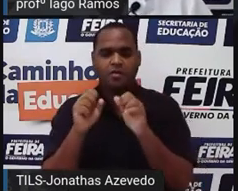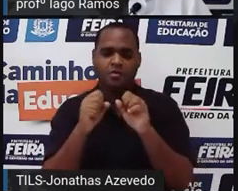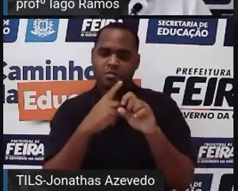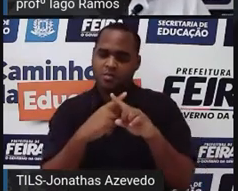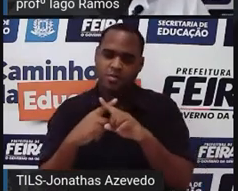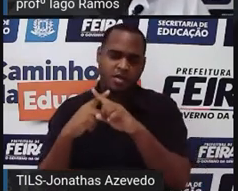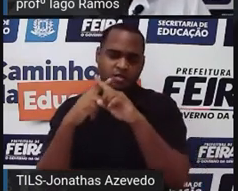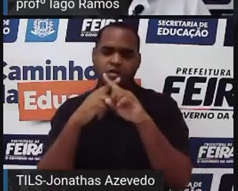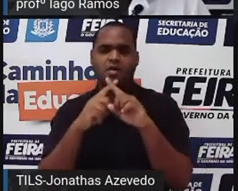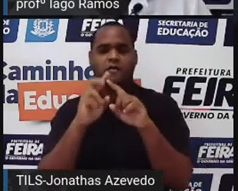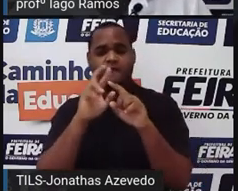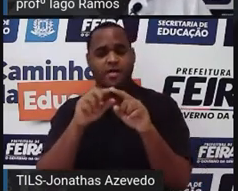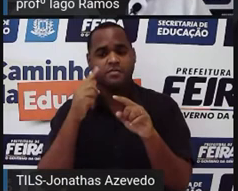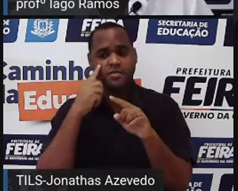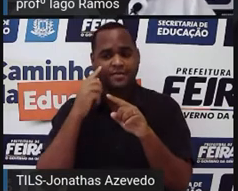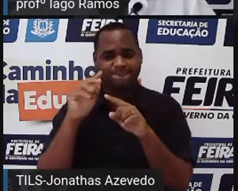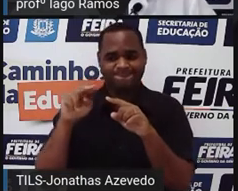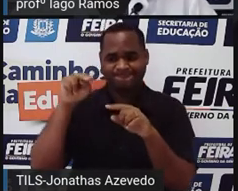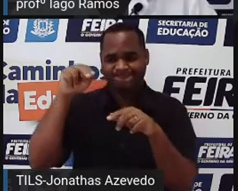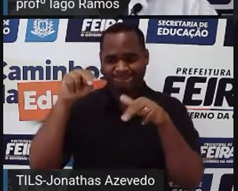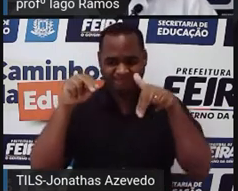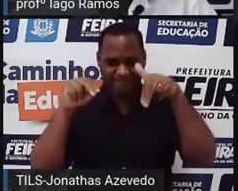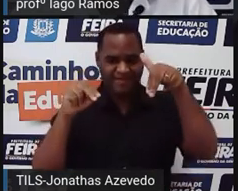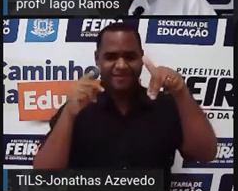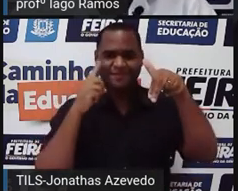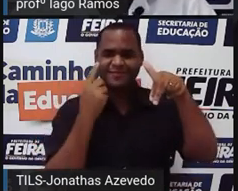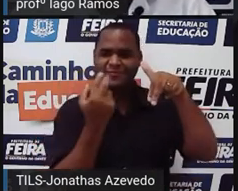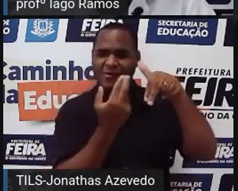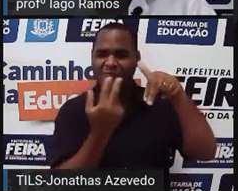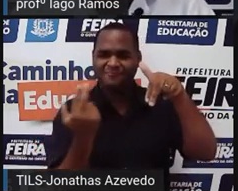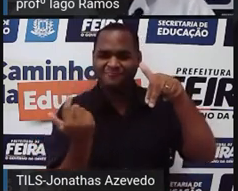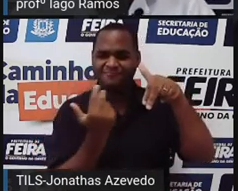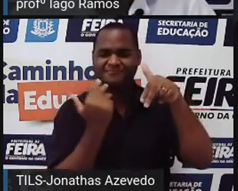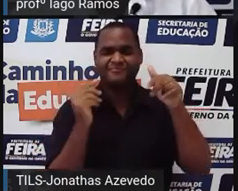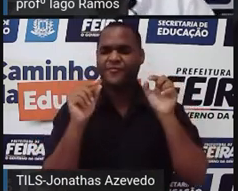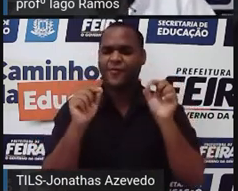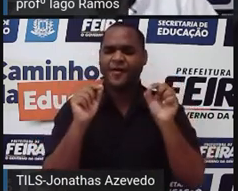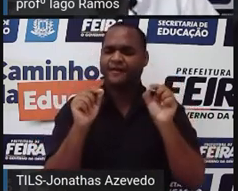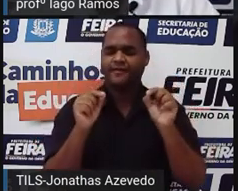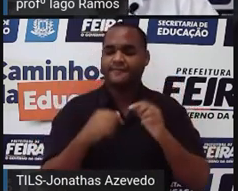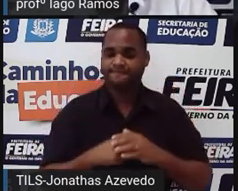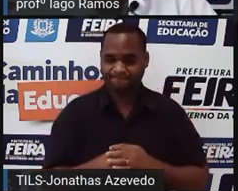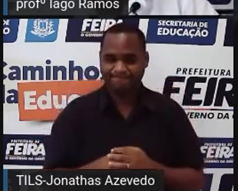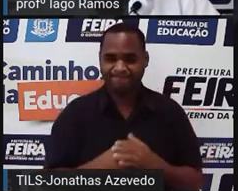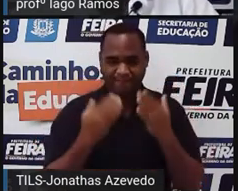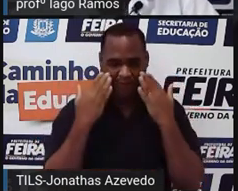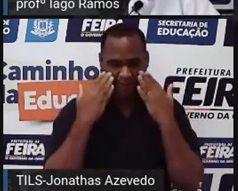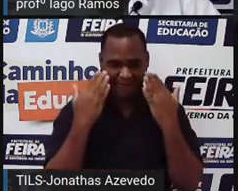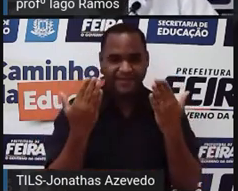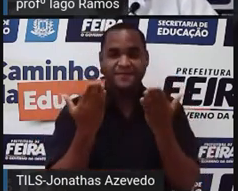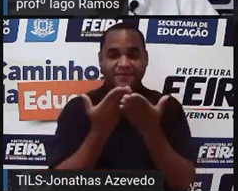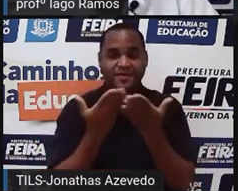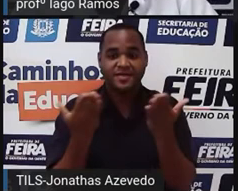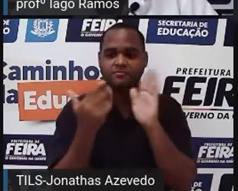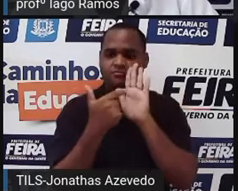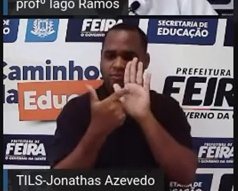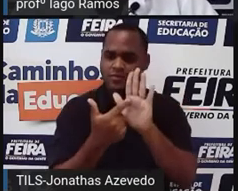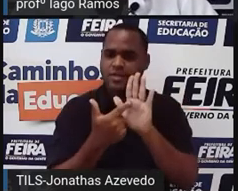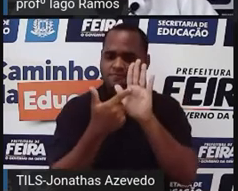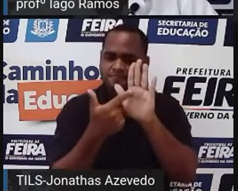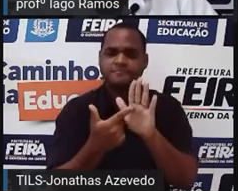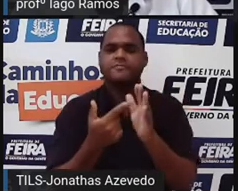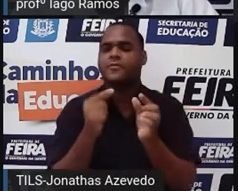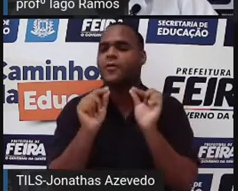os expoentes são iguais, por que que é desse jeito que faz? E aí eu vou mostrar para você o porquê que a